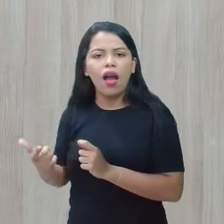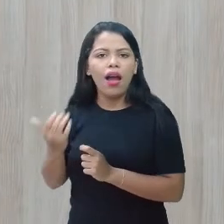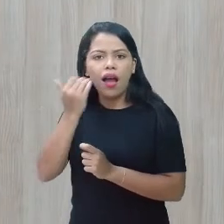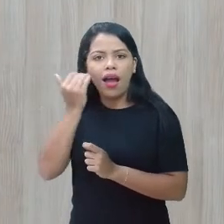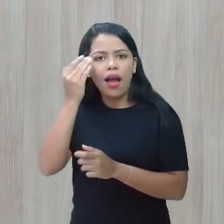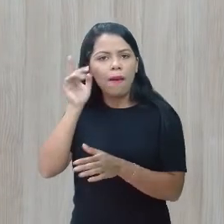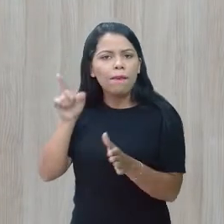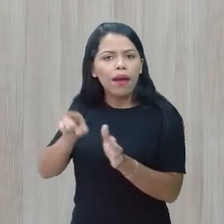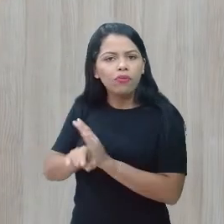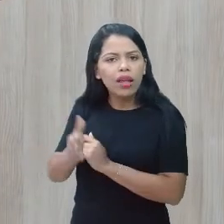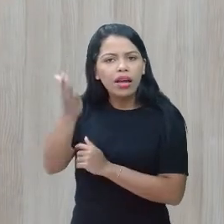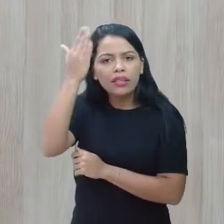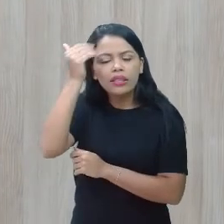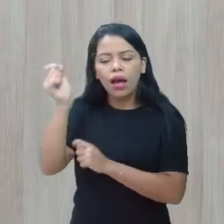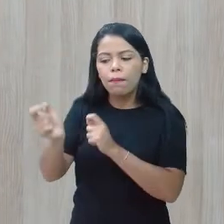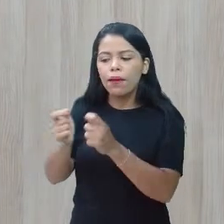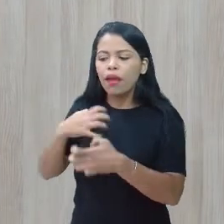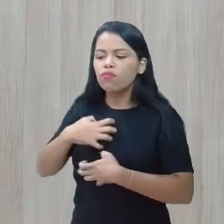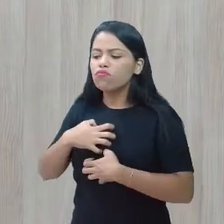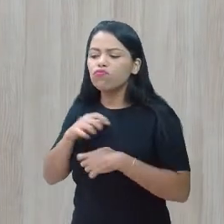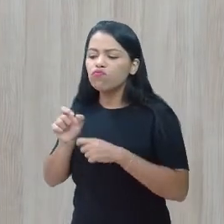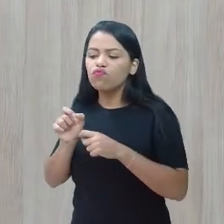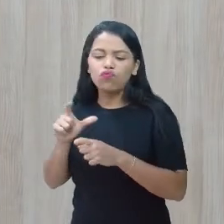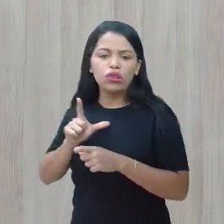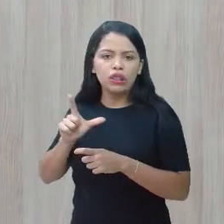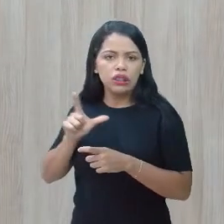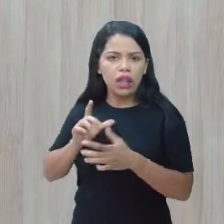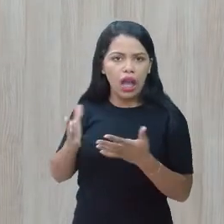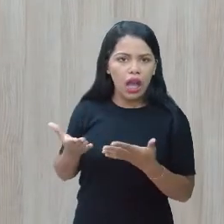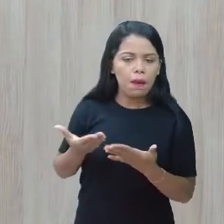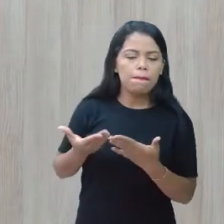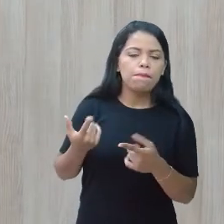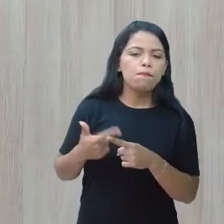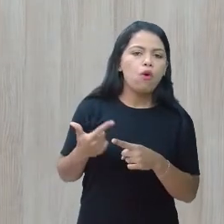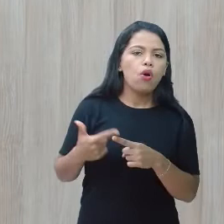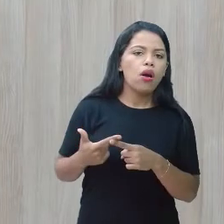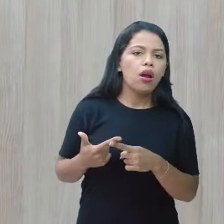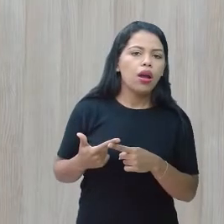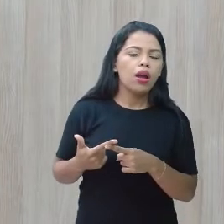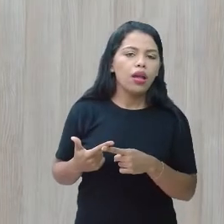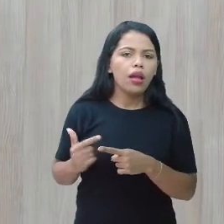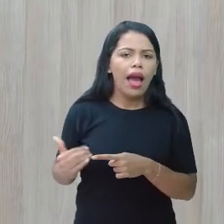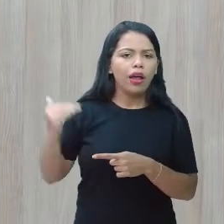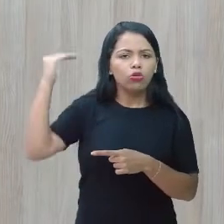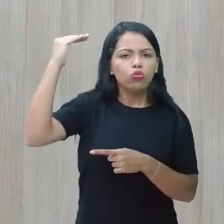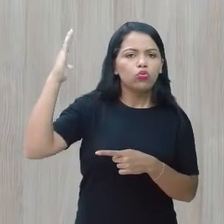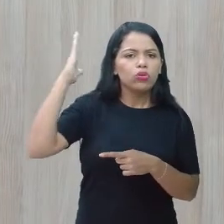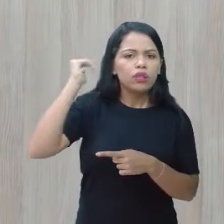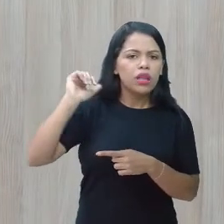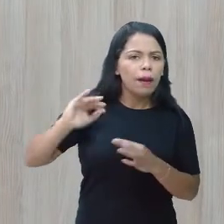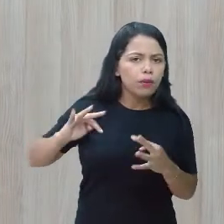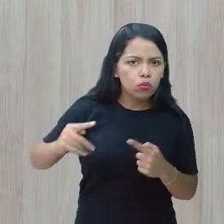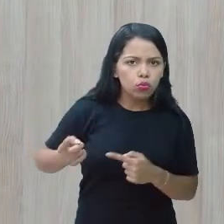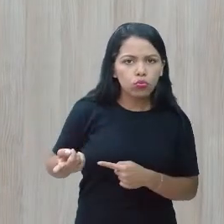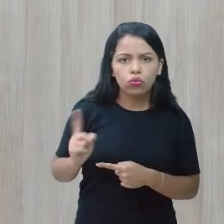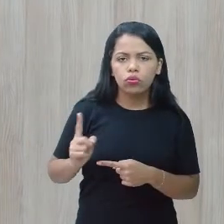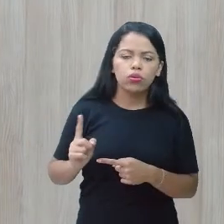Isso é muito importante, pessoal. Nem sempre o adulto é sábio, tem as respostas. Os adultos não sabem tudo, tá,